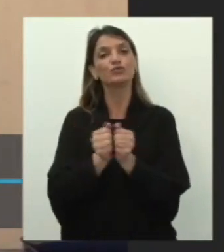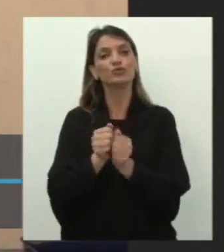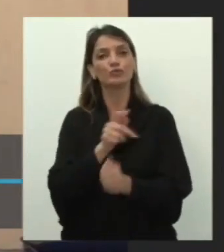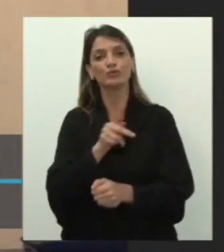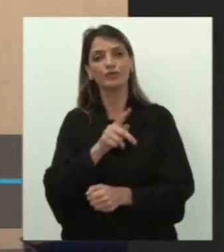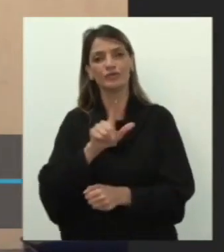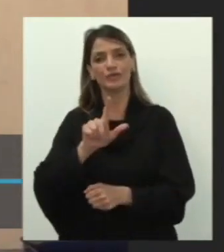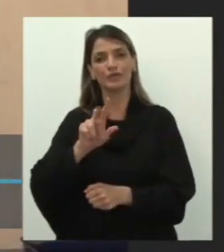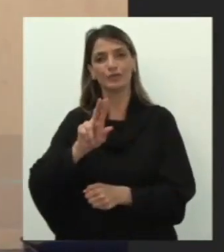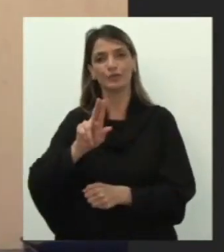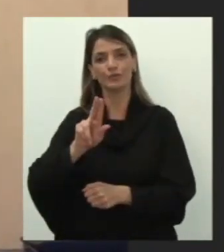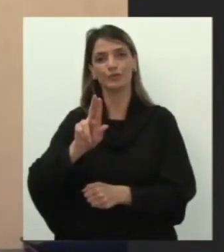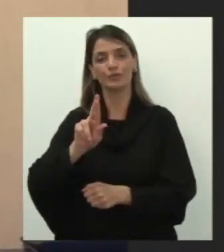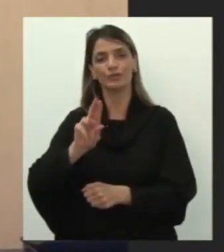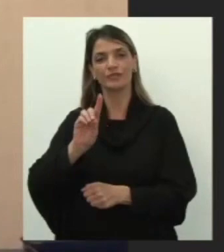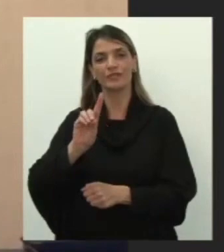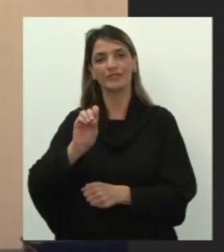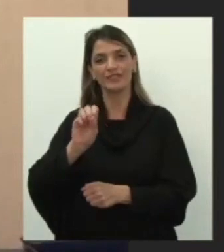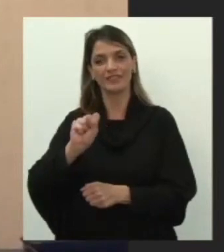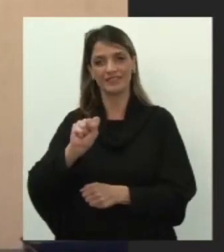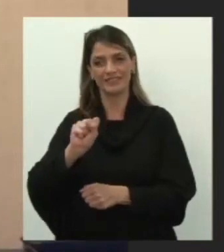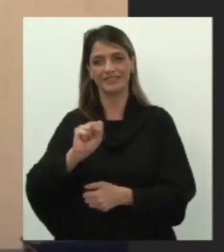professora Lourdes.